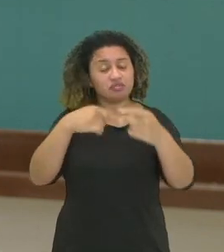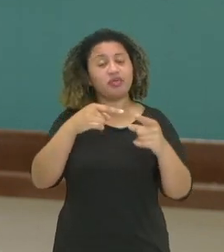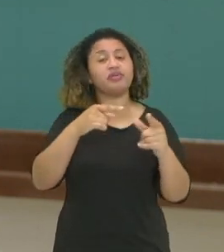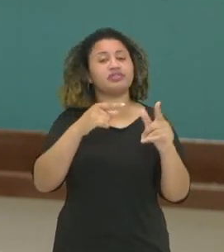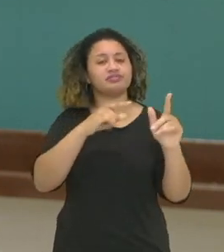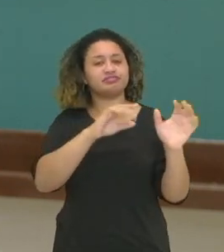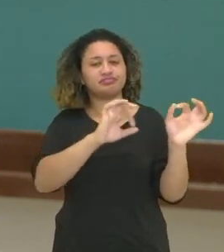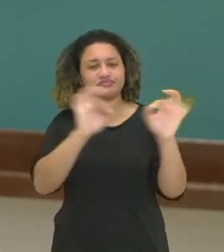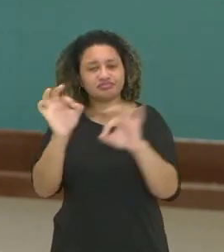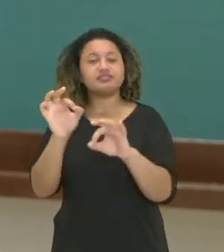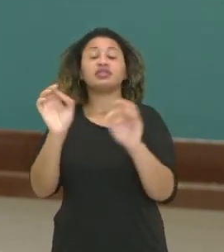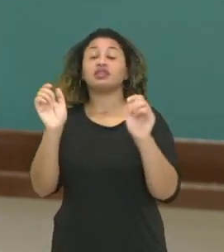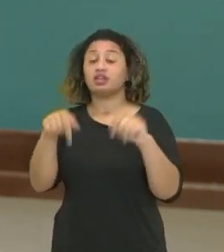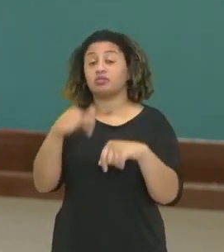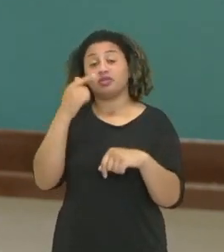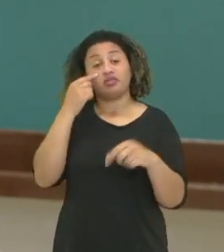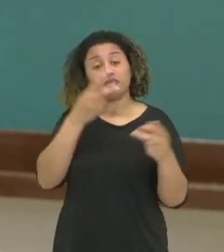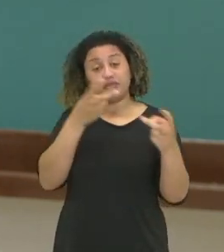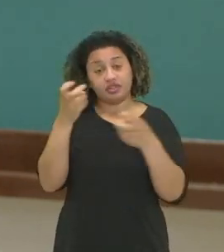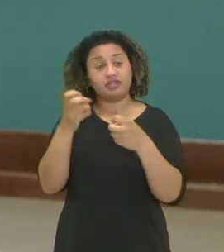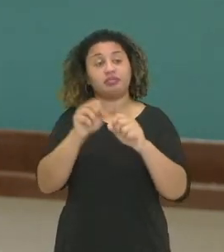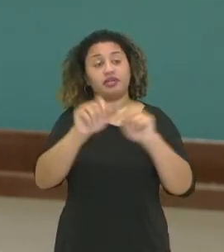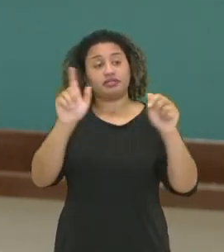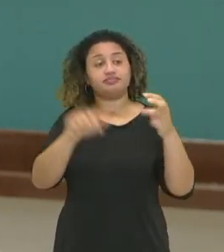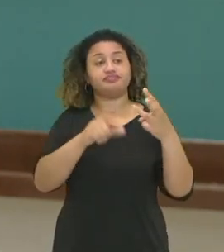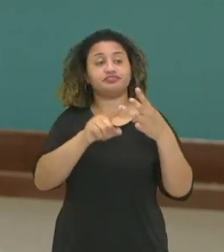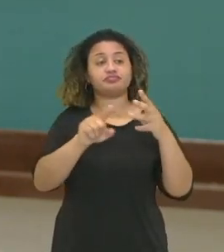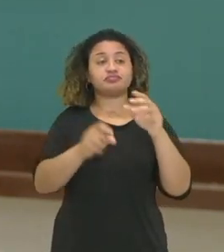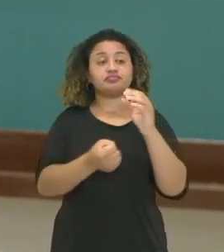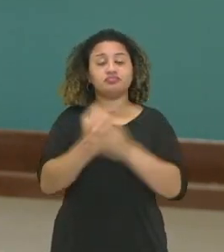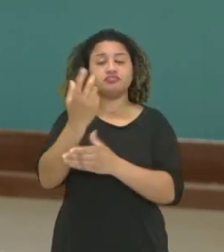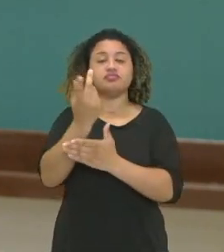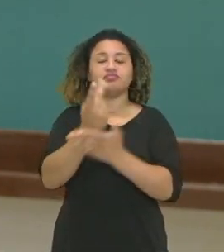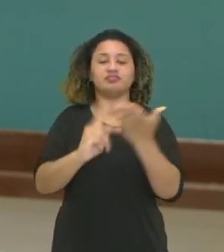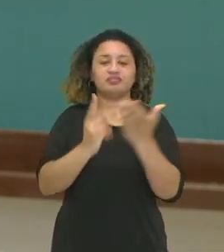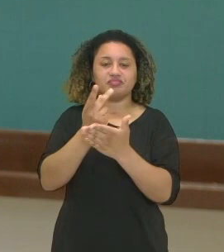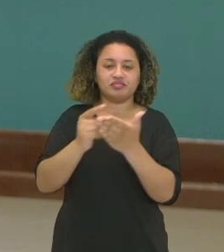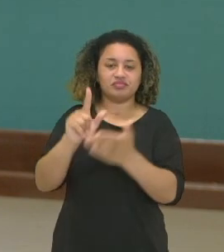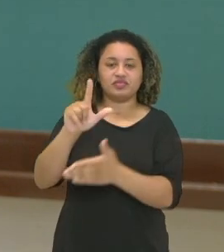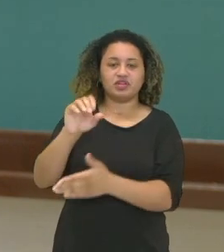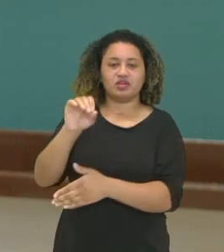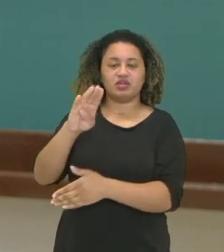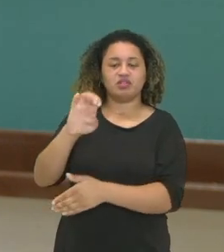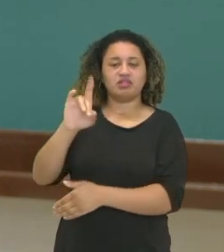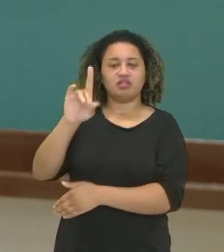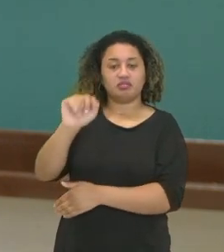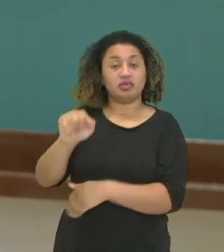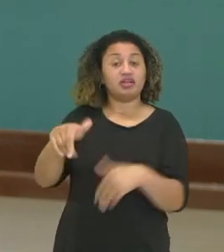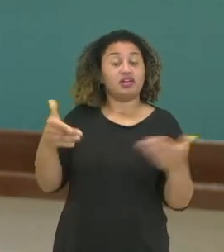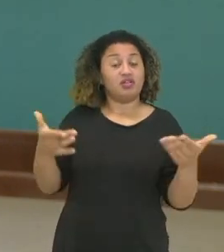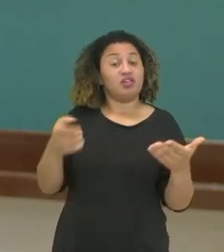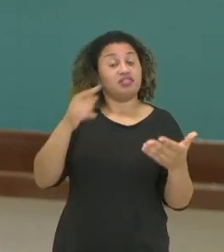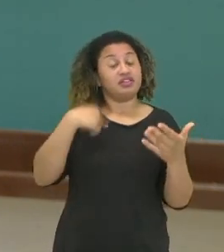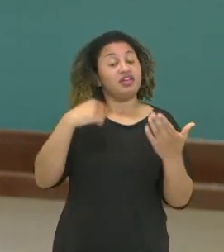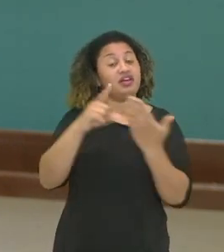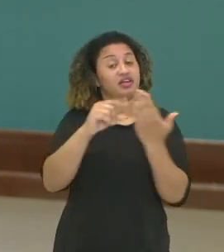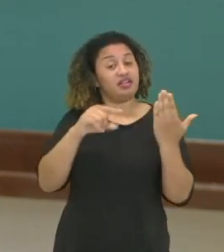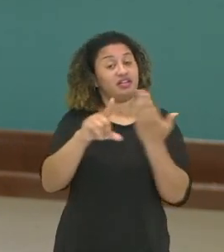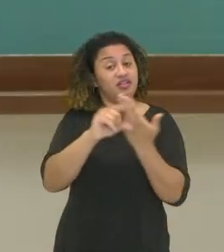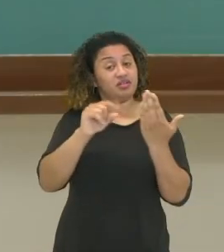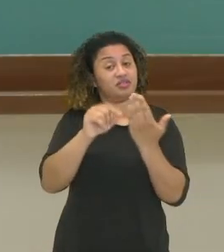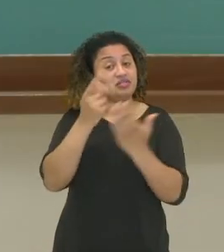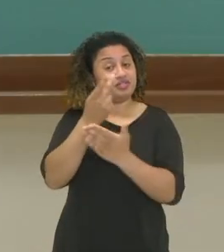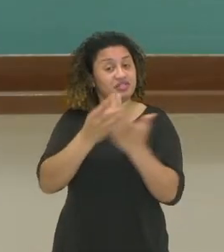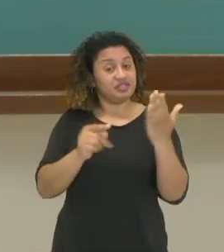dramatizado, é legal. Produzimos uma poesia de lombada, então você agora já é um autor de poesia de lombada.